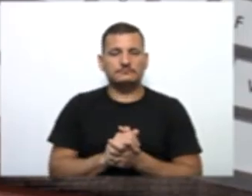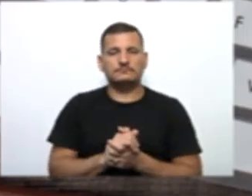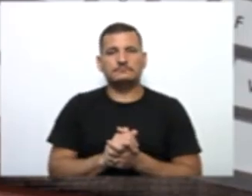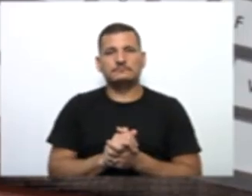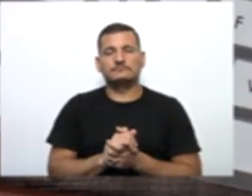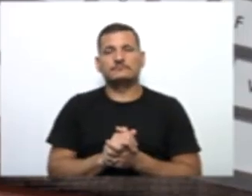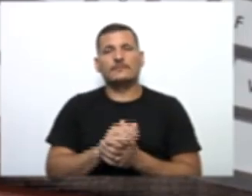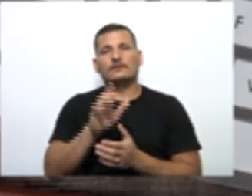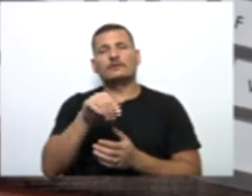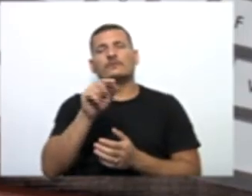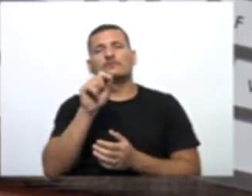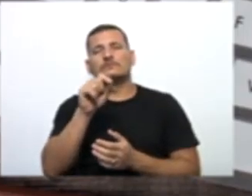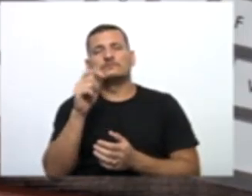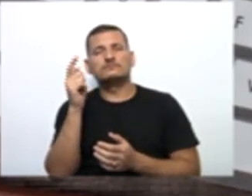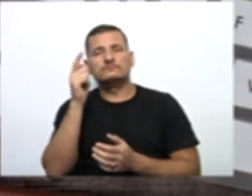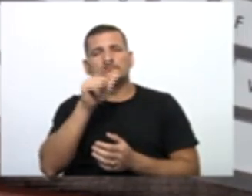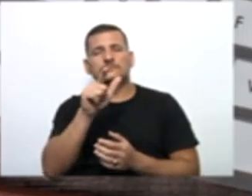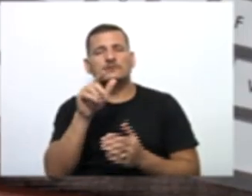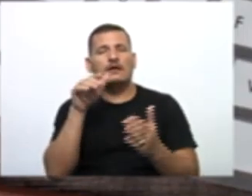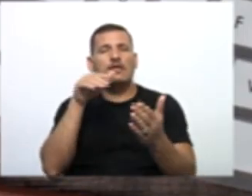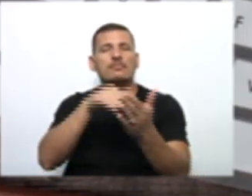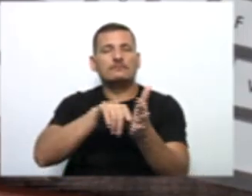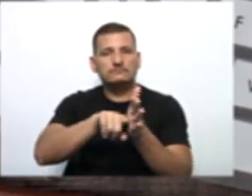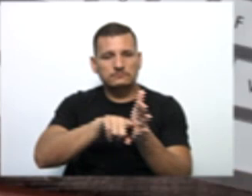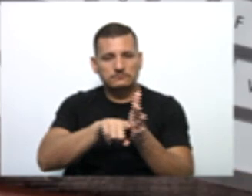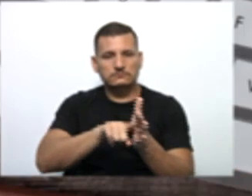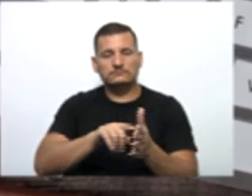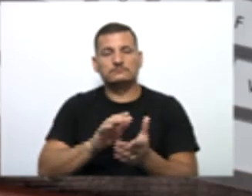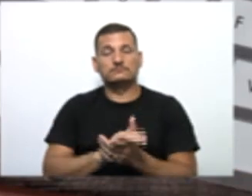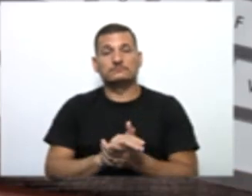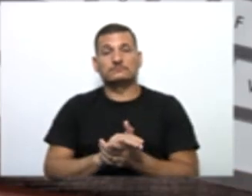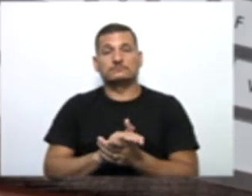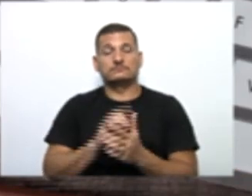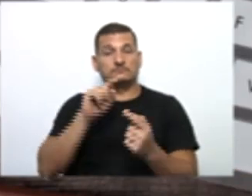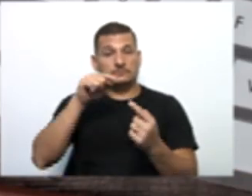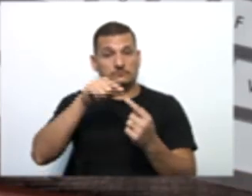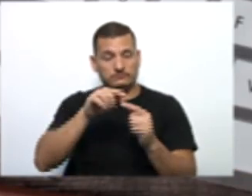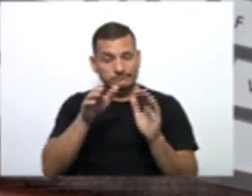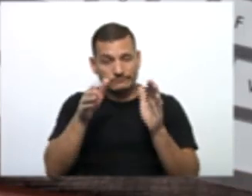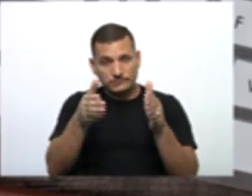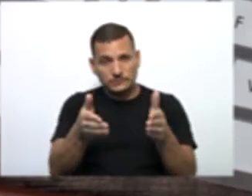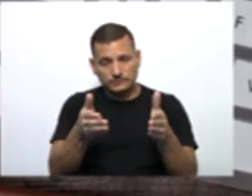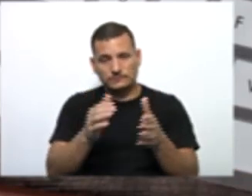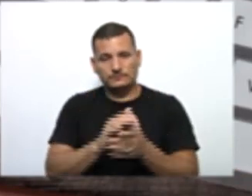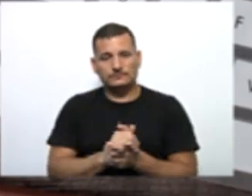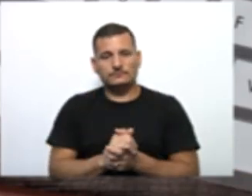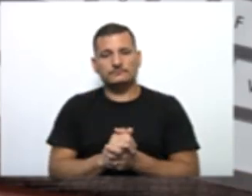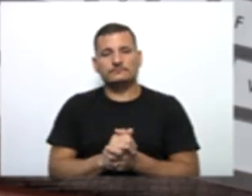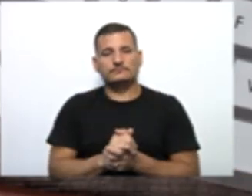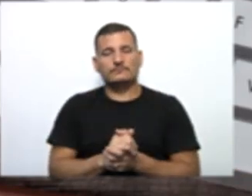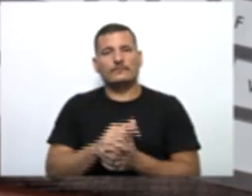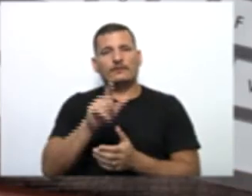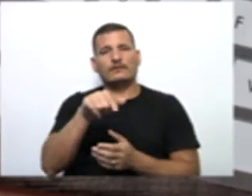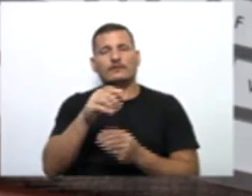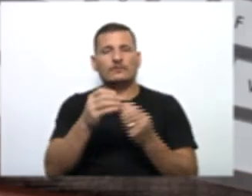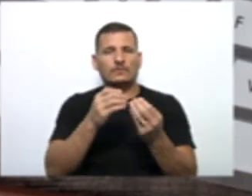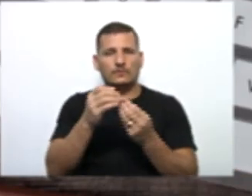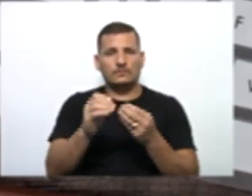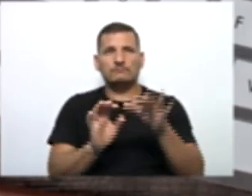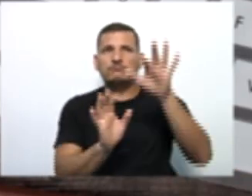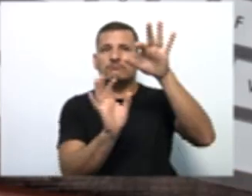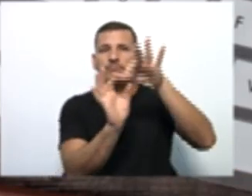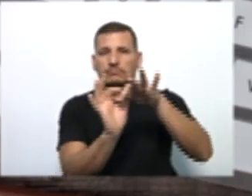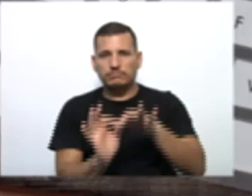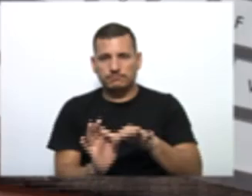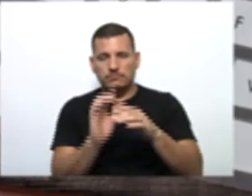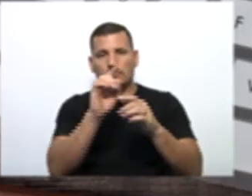se pretende alcançar. Objetivo específico. São instrumentais para o objetivo geral